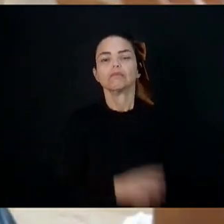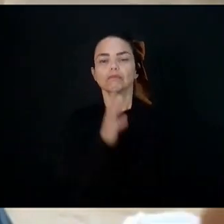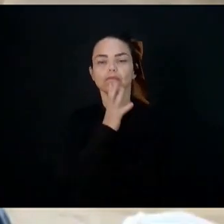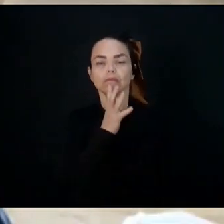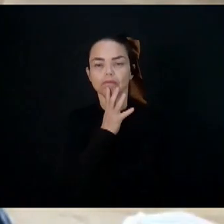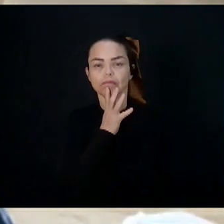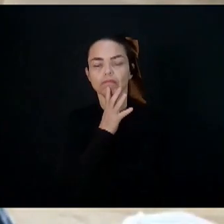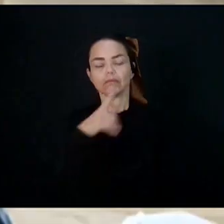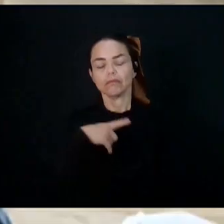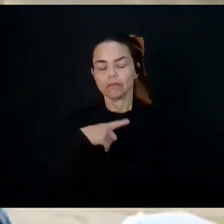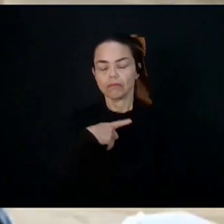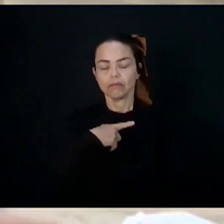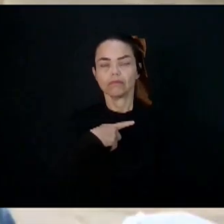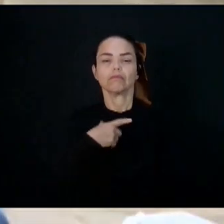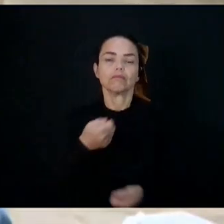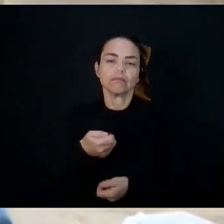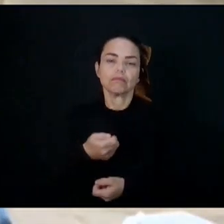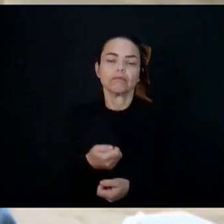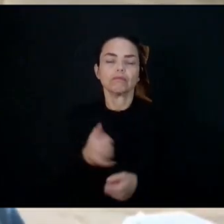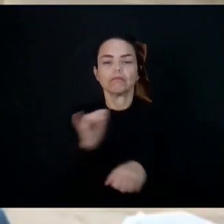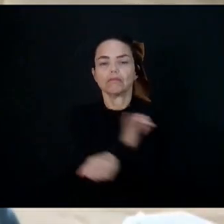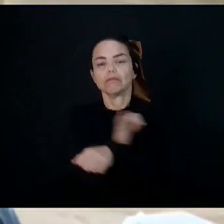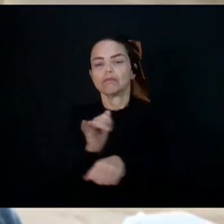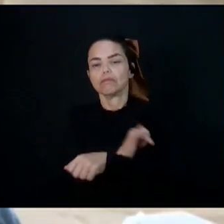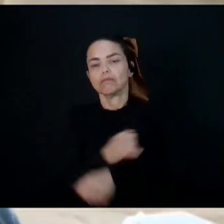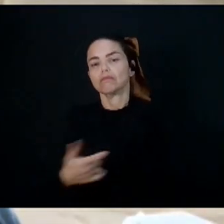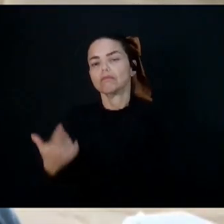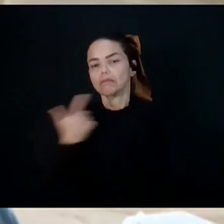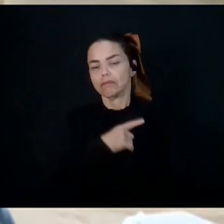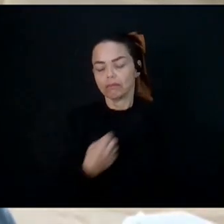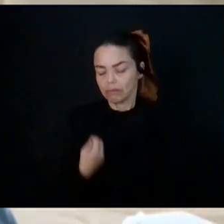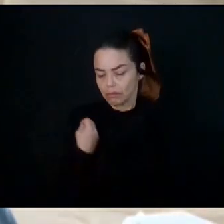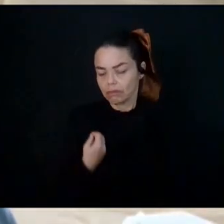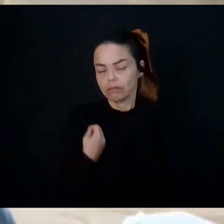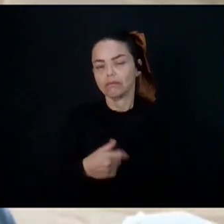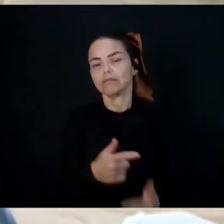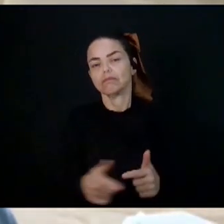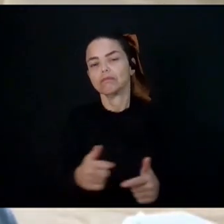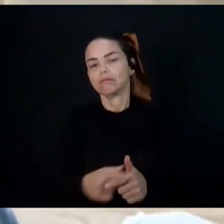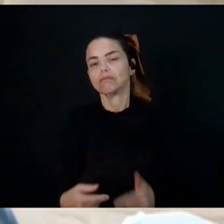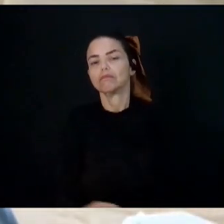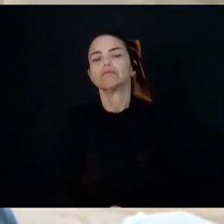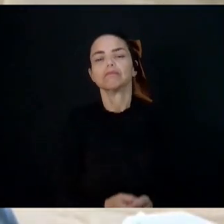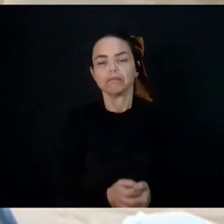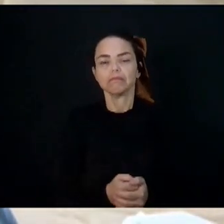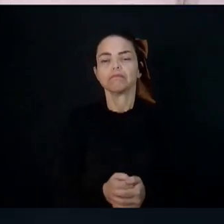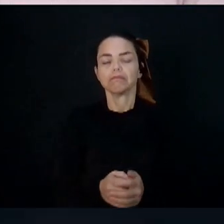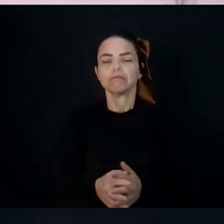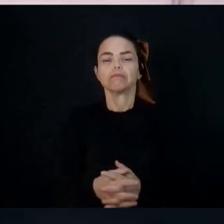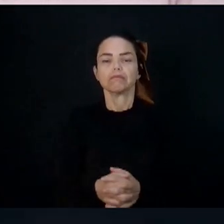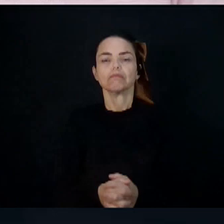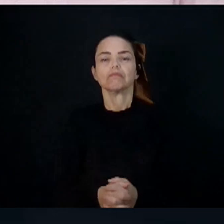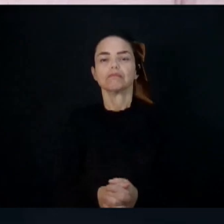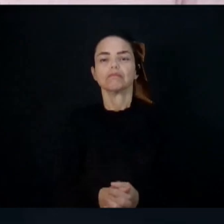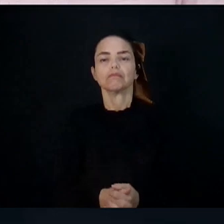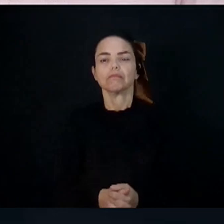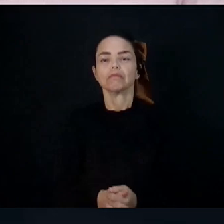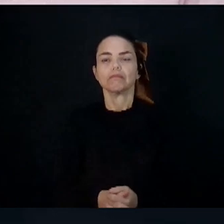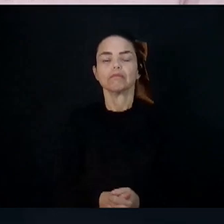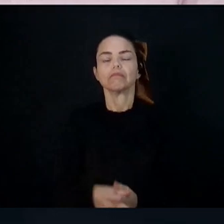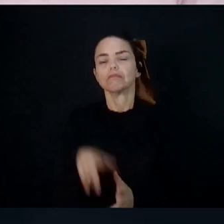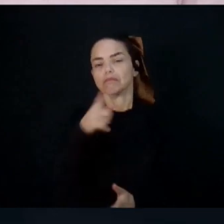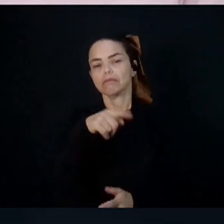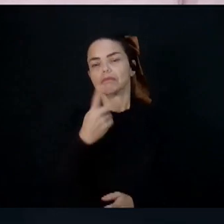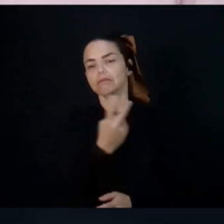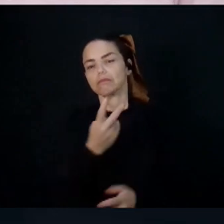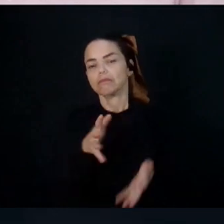mais instrumentos eu tenho para lidar com as situações que vão acontecendo, né? Ai, vocês são maravilhosas,